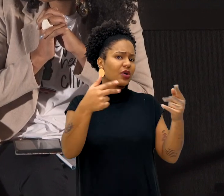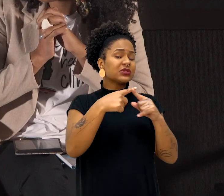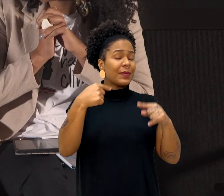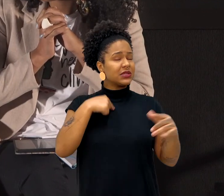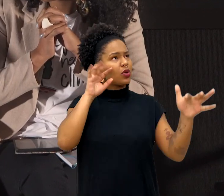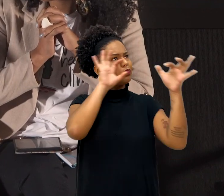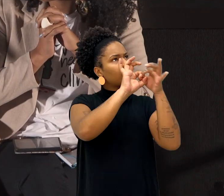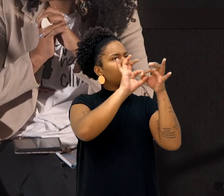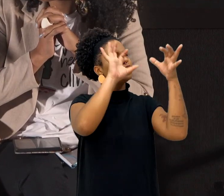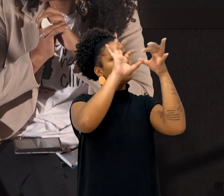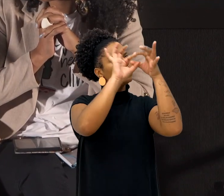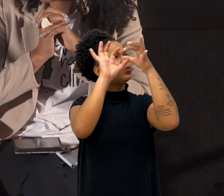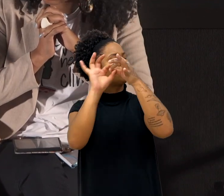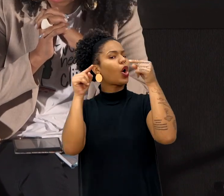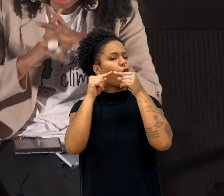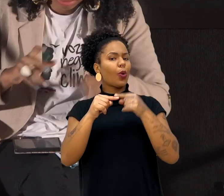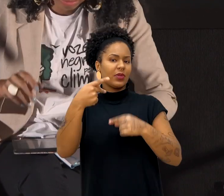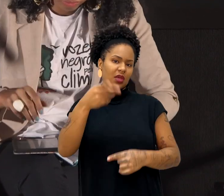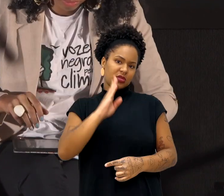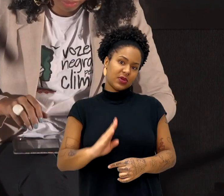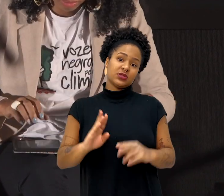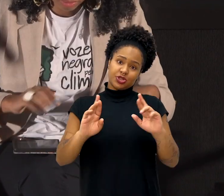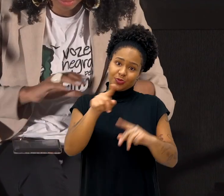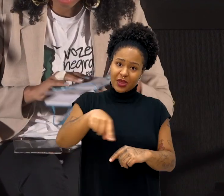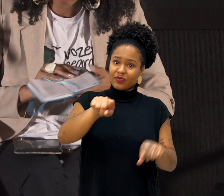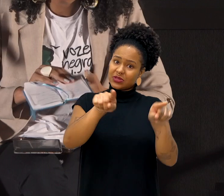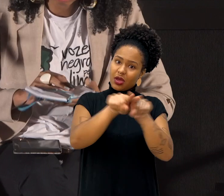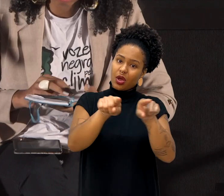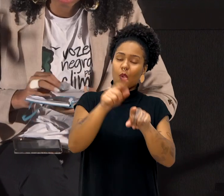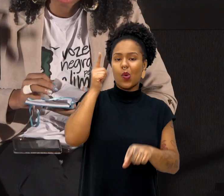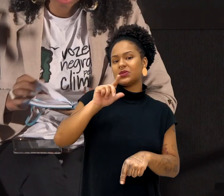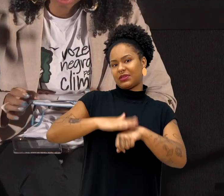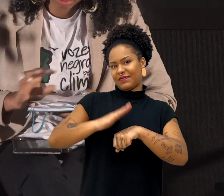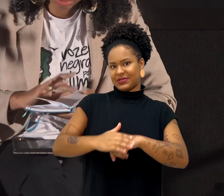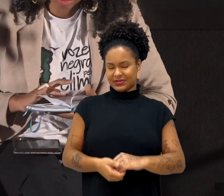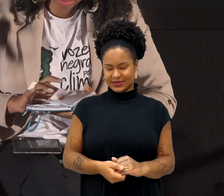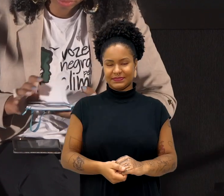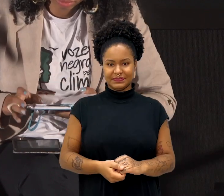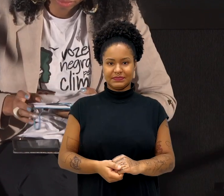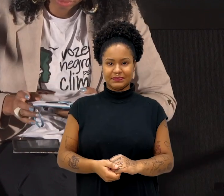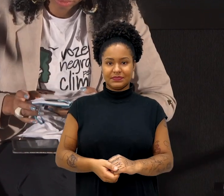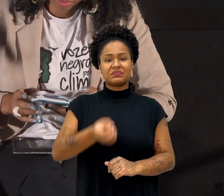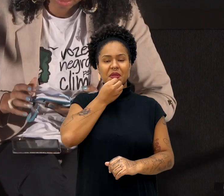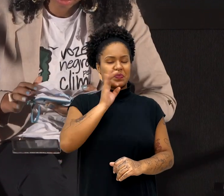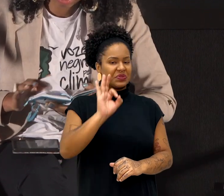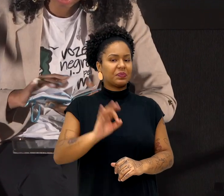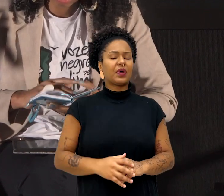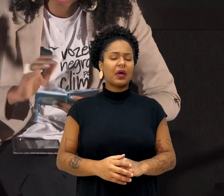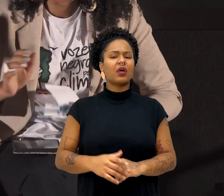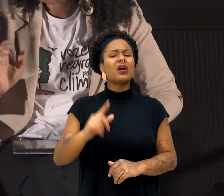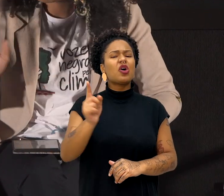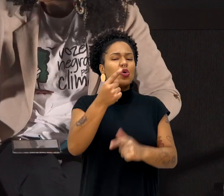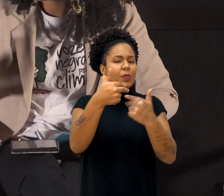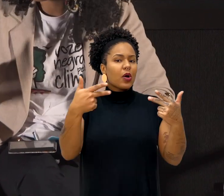norte-americano, é difícil para a gente comentar algumas coisas, mas eu faço muitas conexões com o Brasil. Eu espero que vocês também consigam fazer.